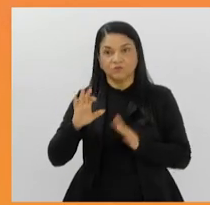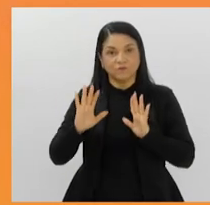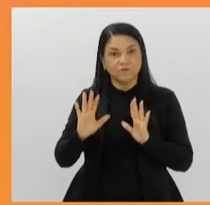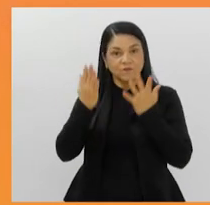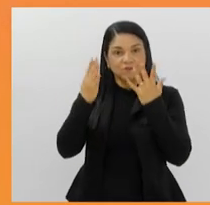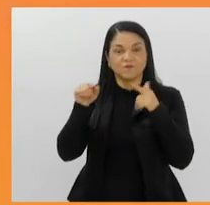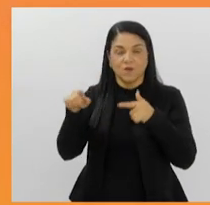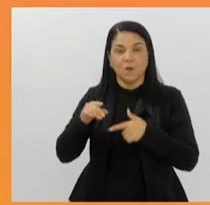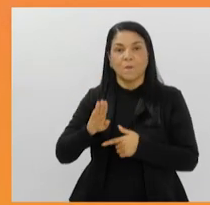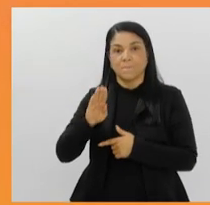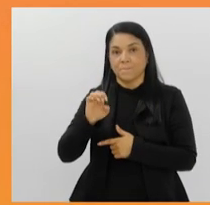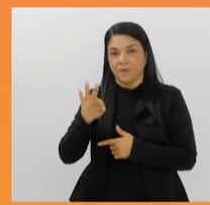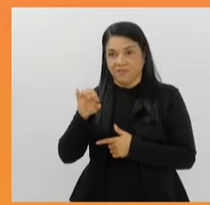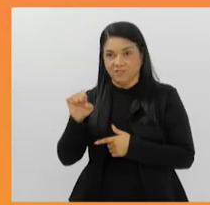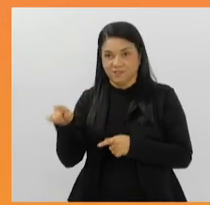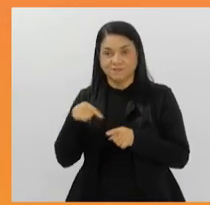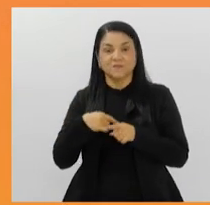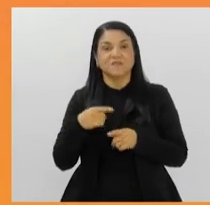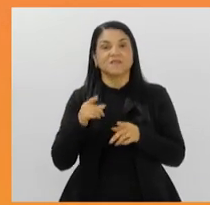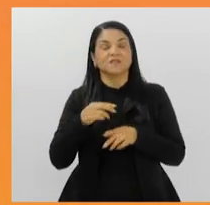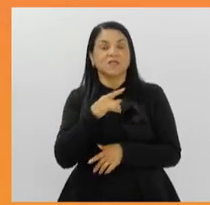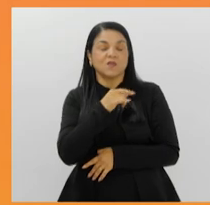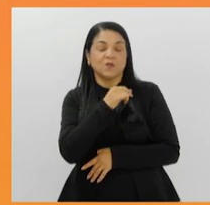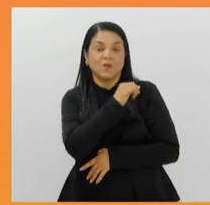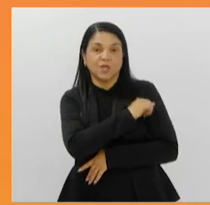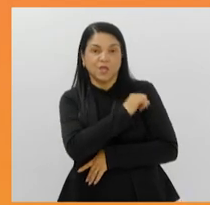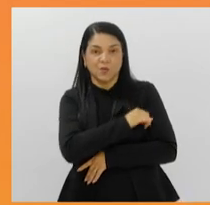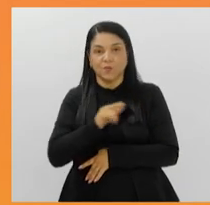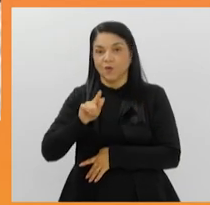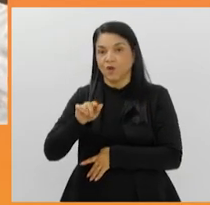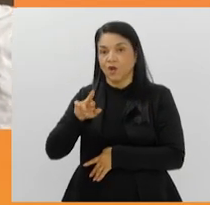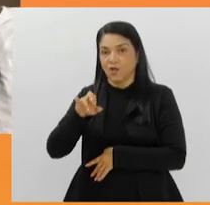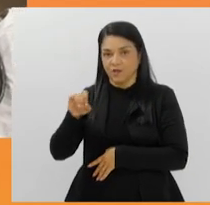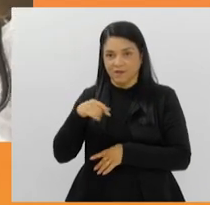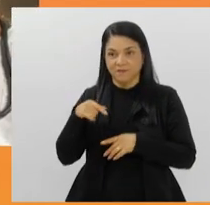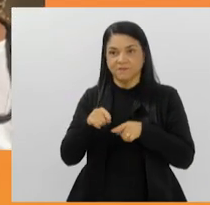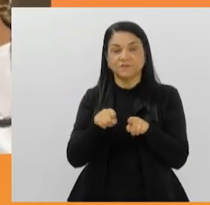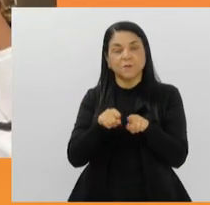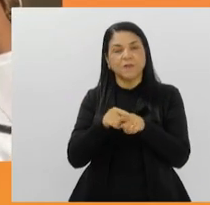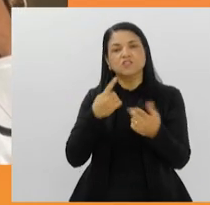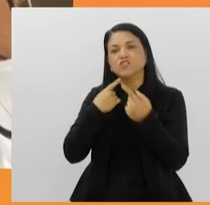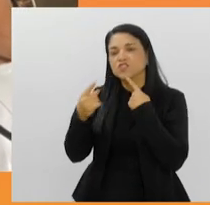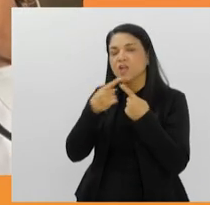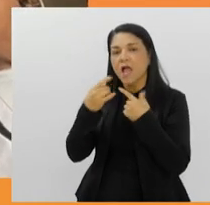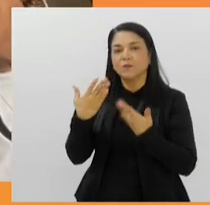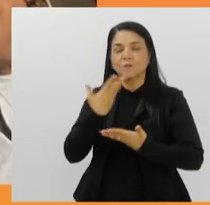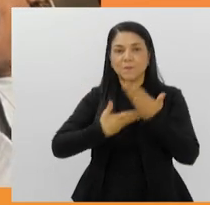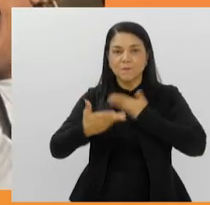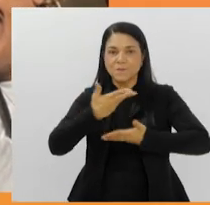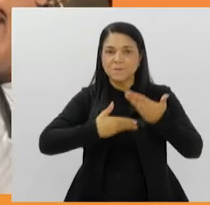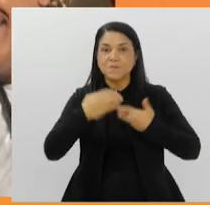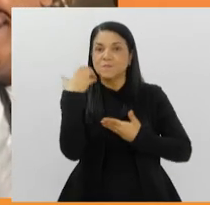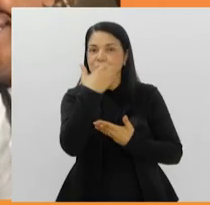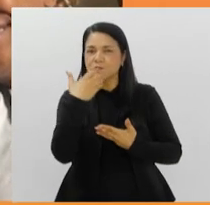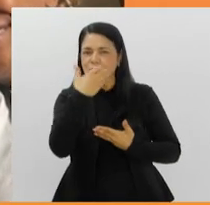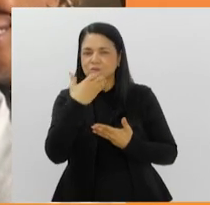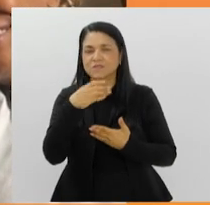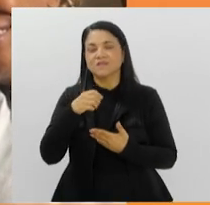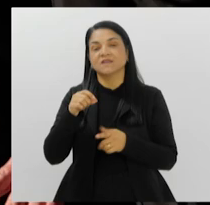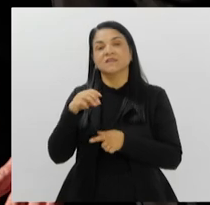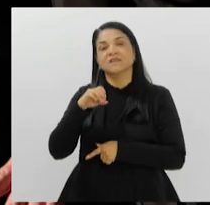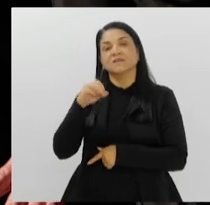e domingo na Marina da Glória. O evento pretende criar um diálogo entre grandes nomes da música brasileira e o